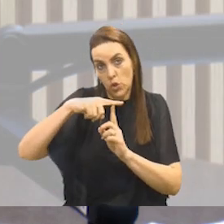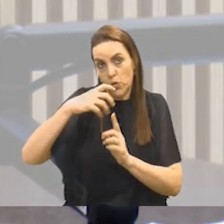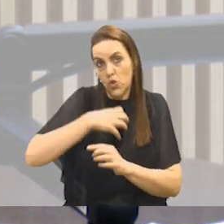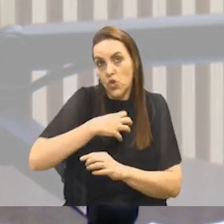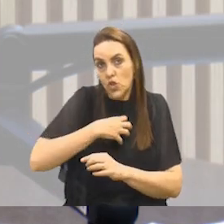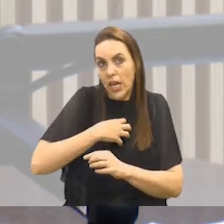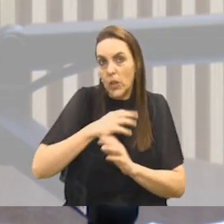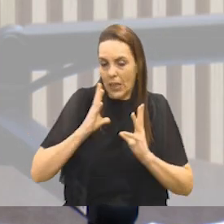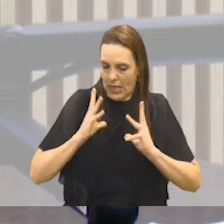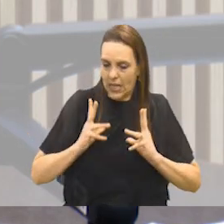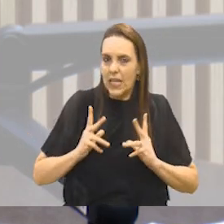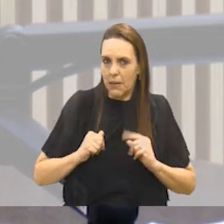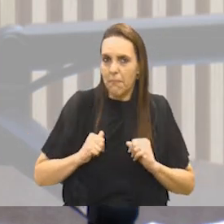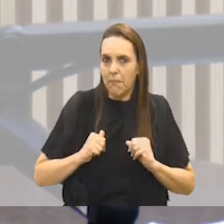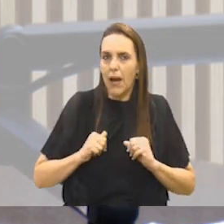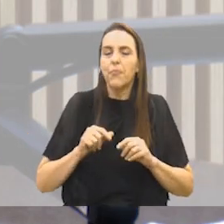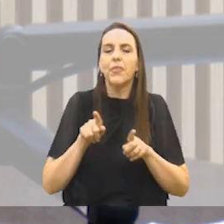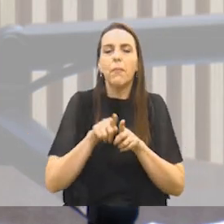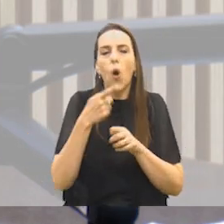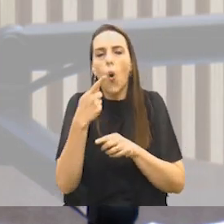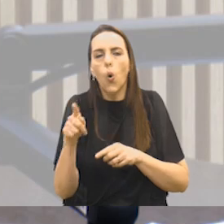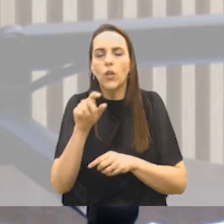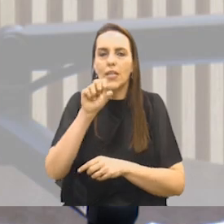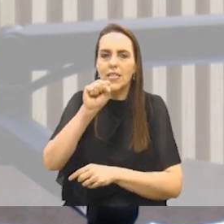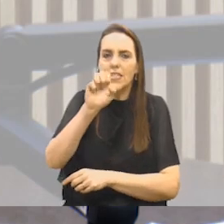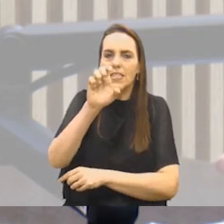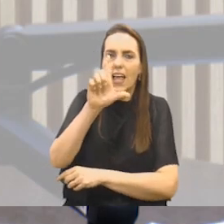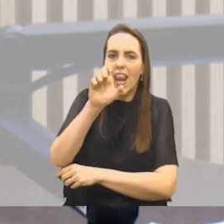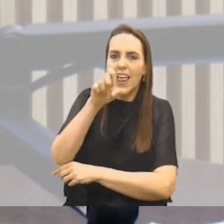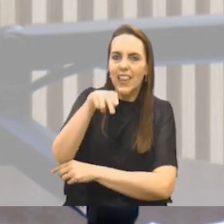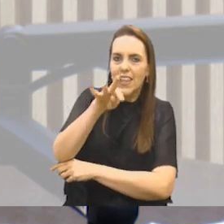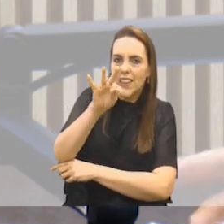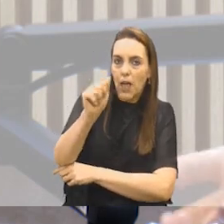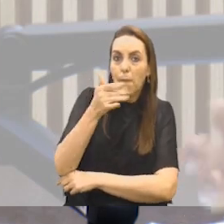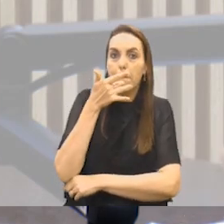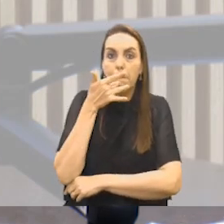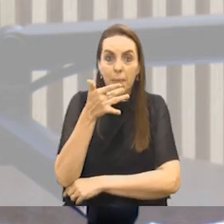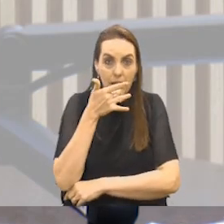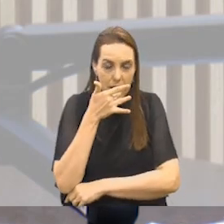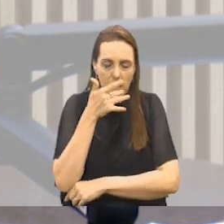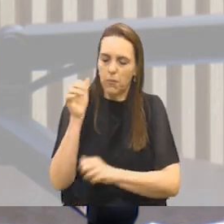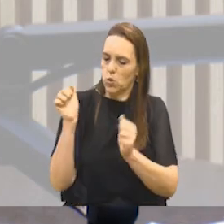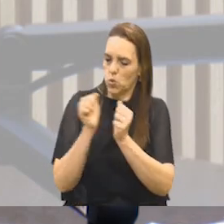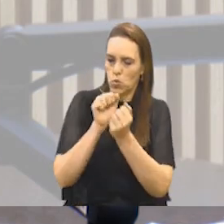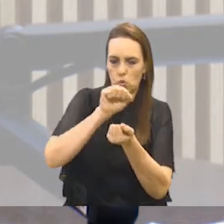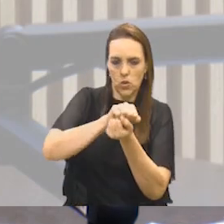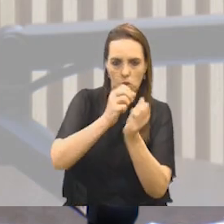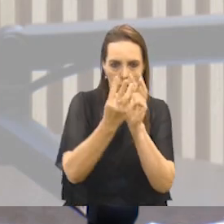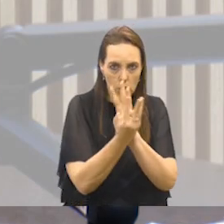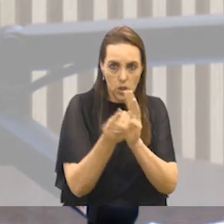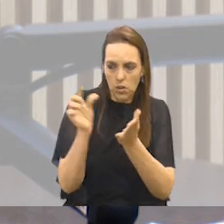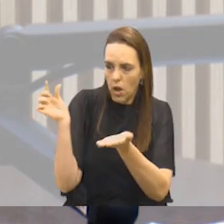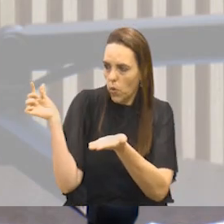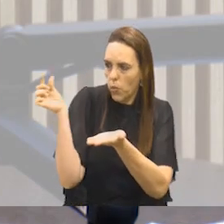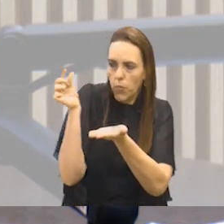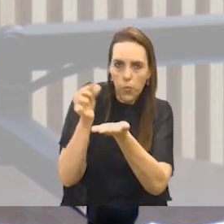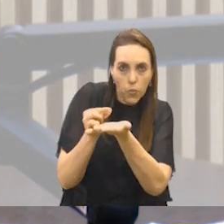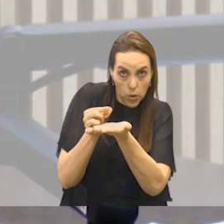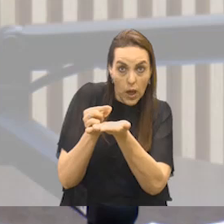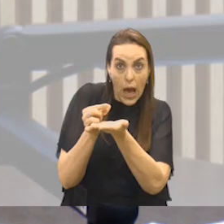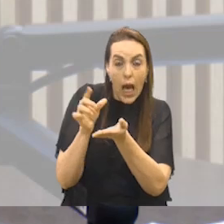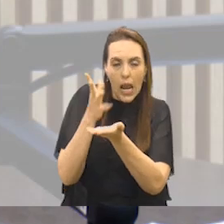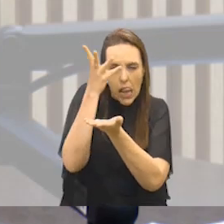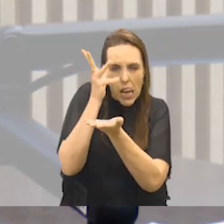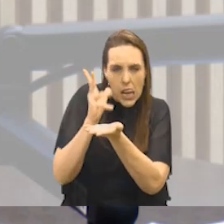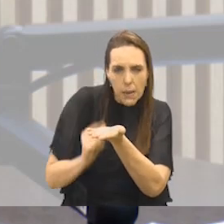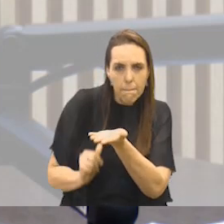uma pedrinha que a gente compra, que a gente chama de selenita branca. Então, você pode colocar os teus cristais em cima da selenita branca, que ela